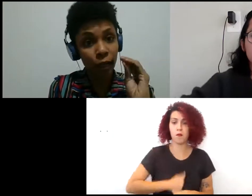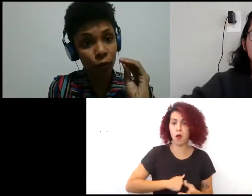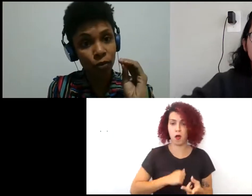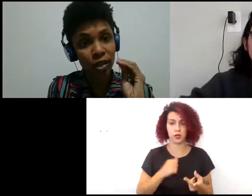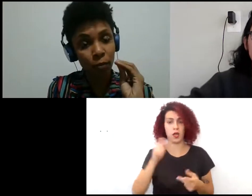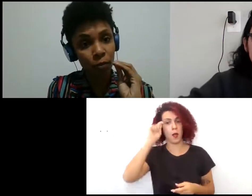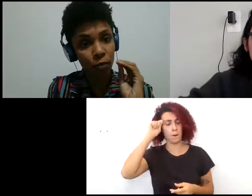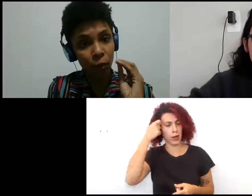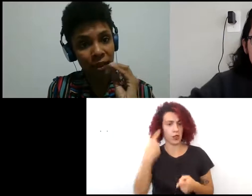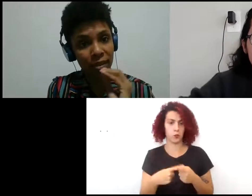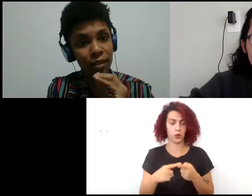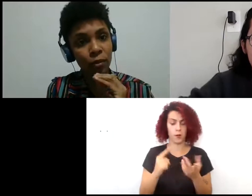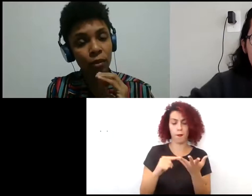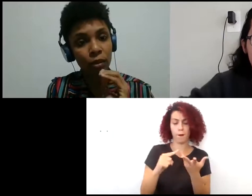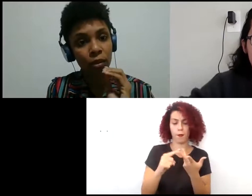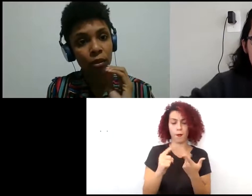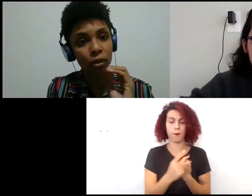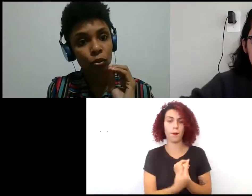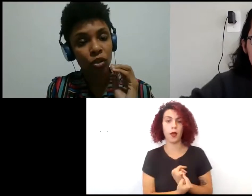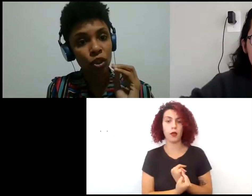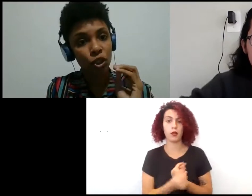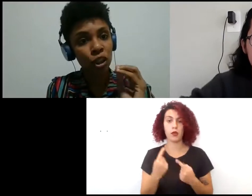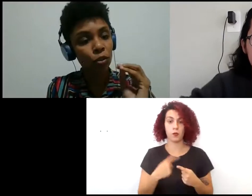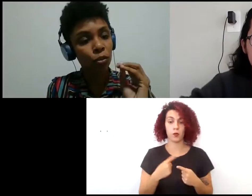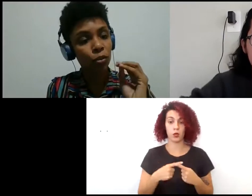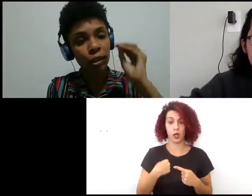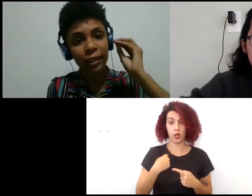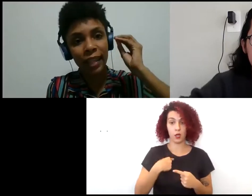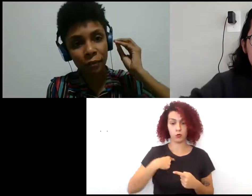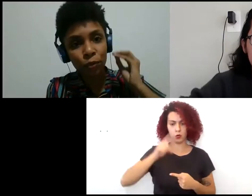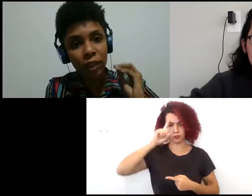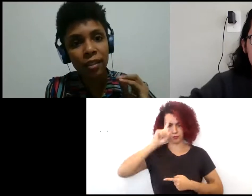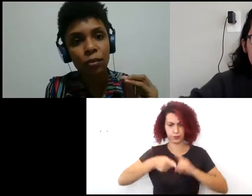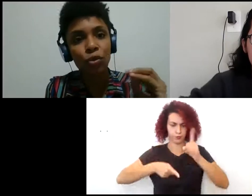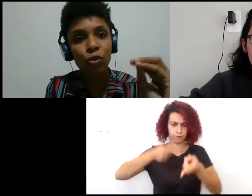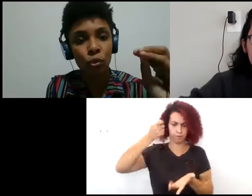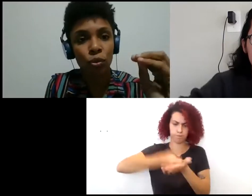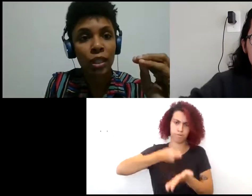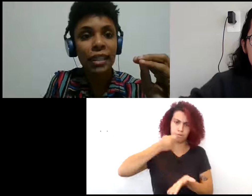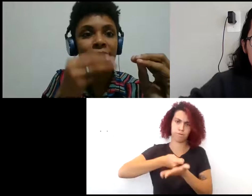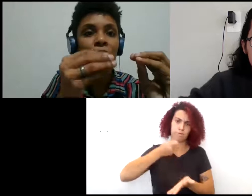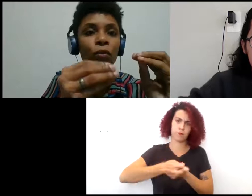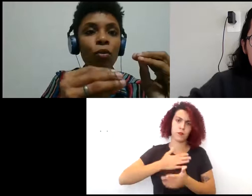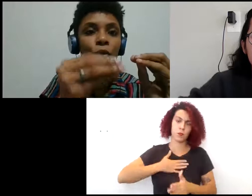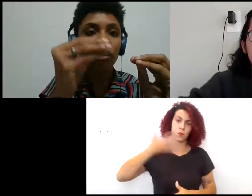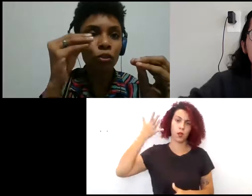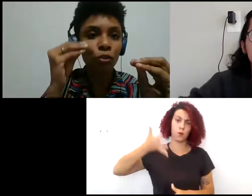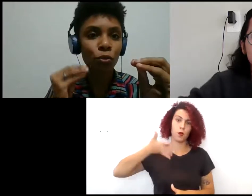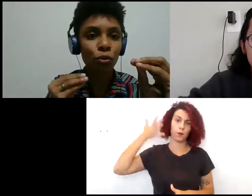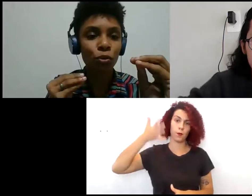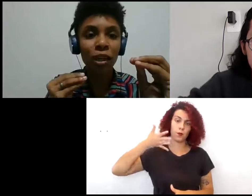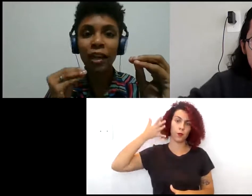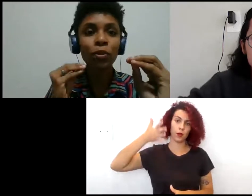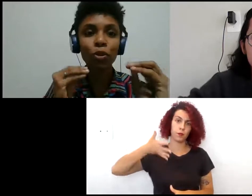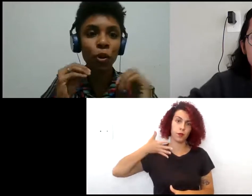isso porque eu vou usar um operação no sentido da fluência do discurso se eu for um